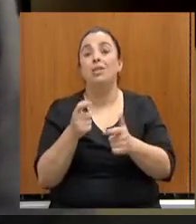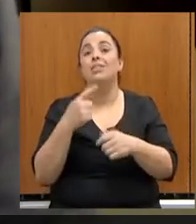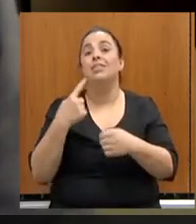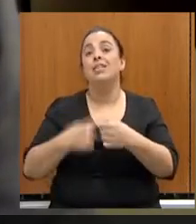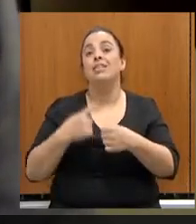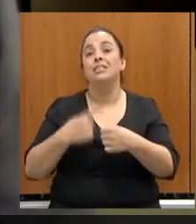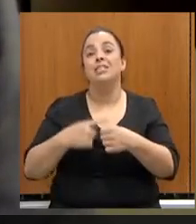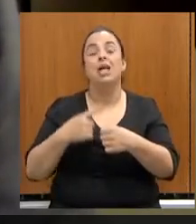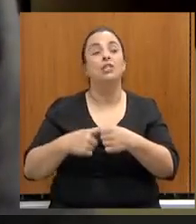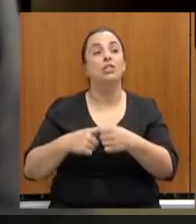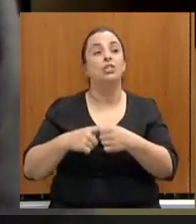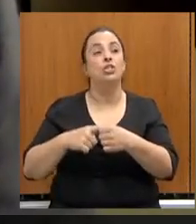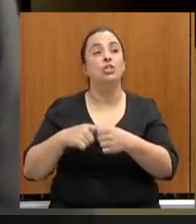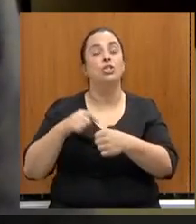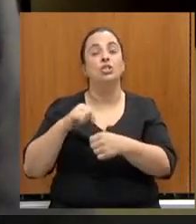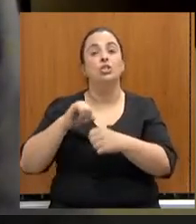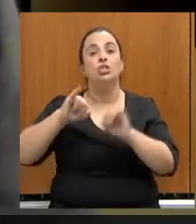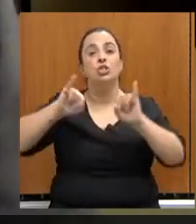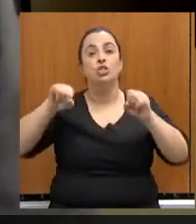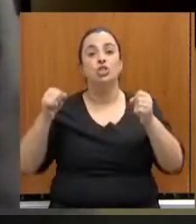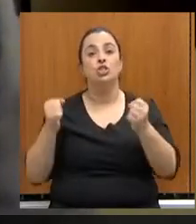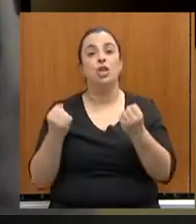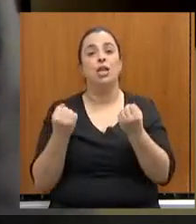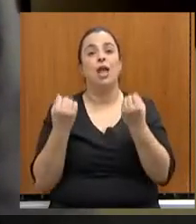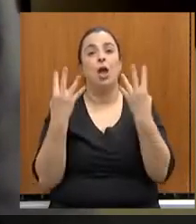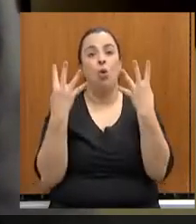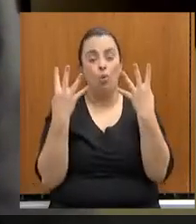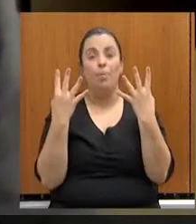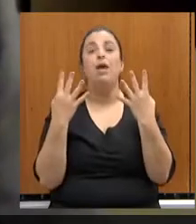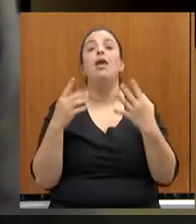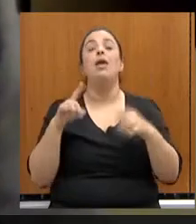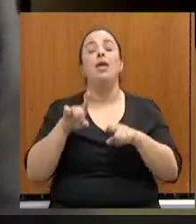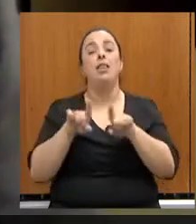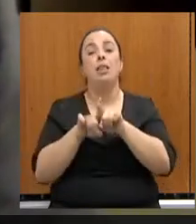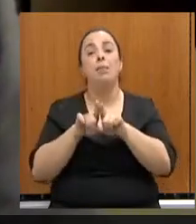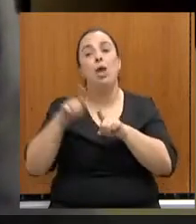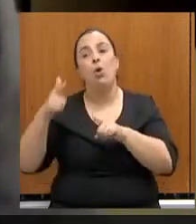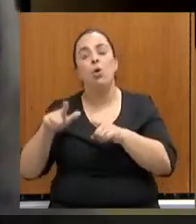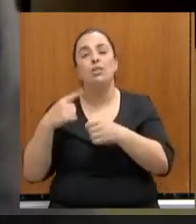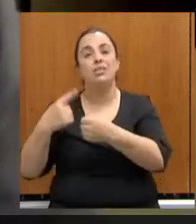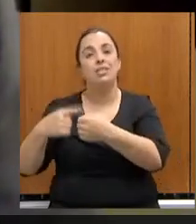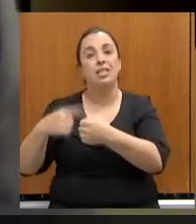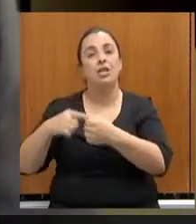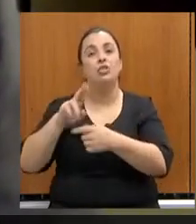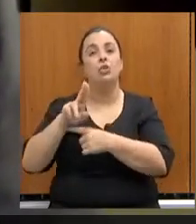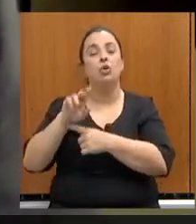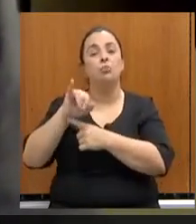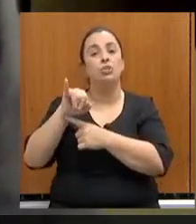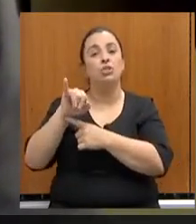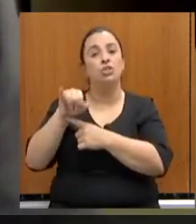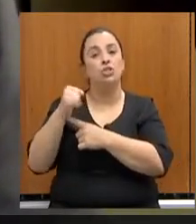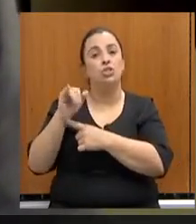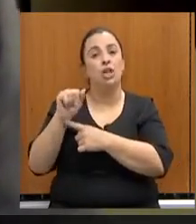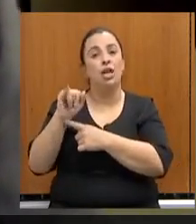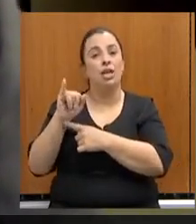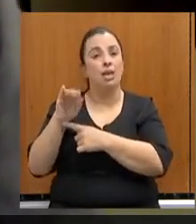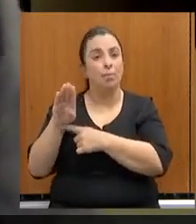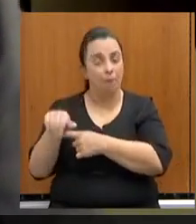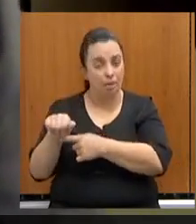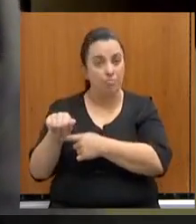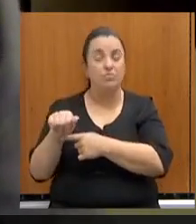Janaúba a cidade de Jaíba na cidade de Jaíba é um giga